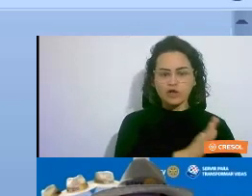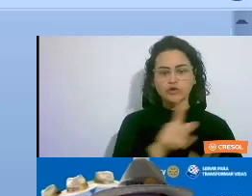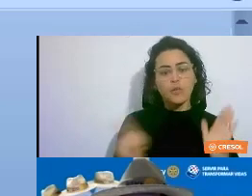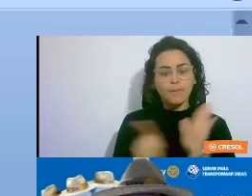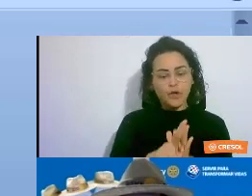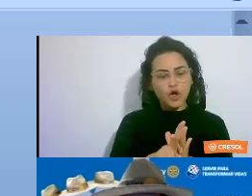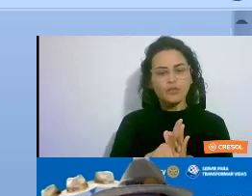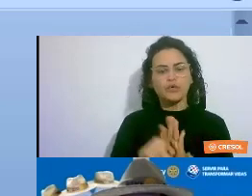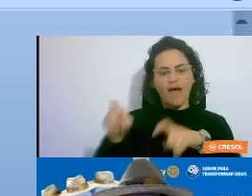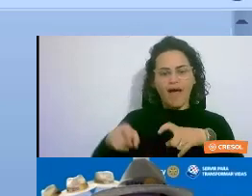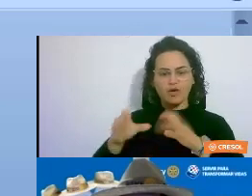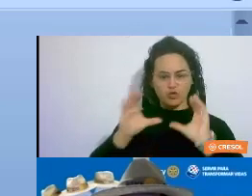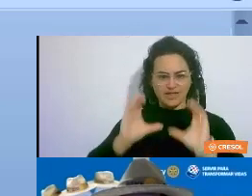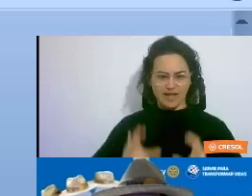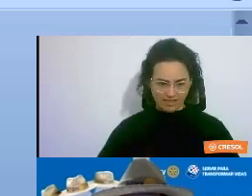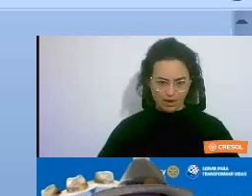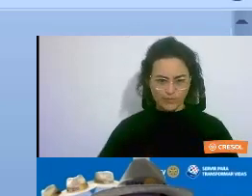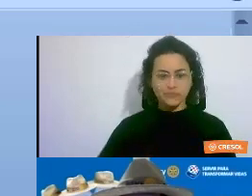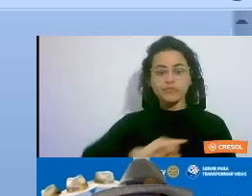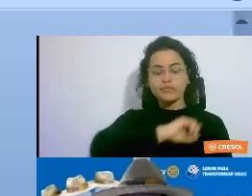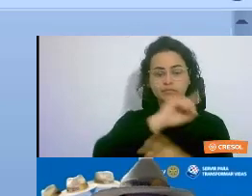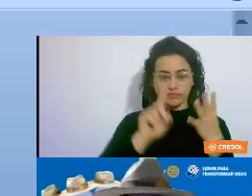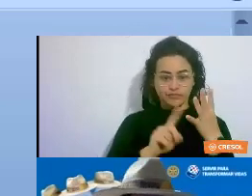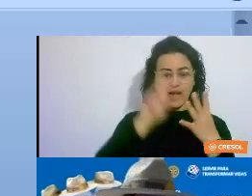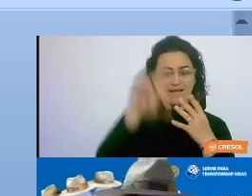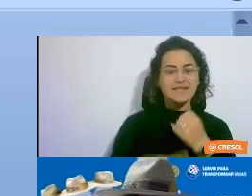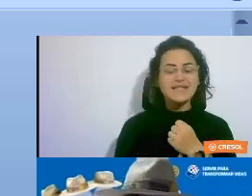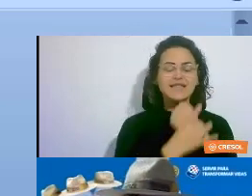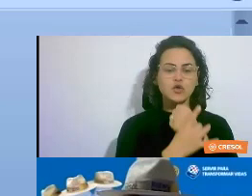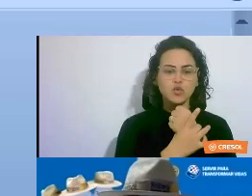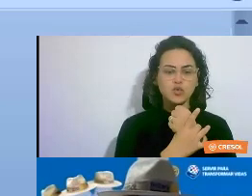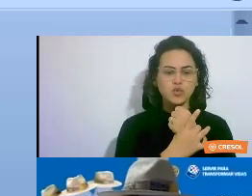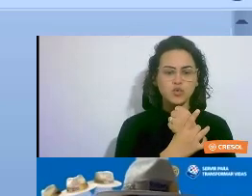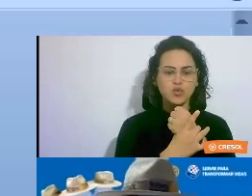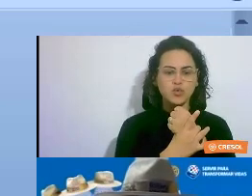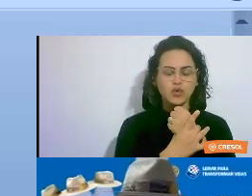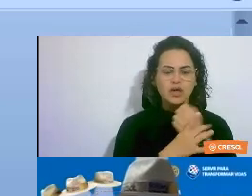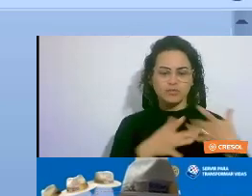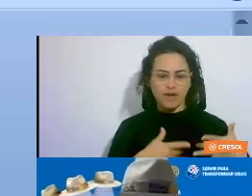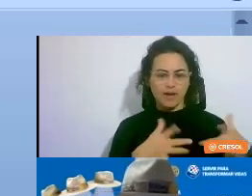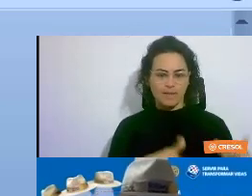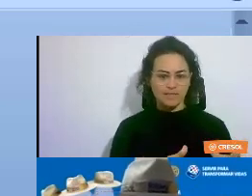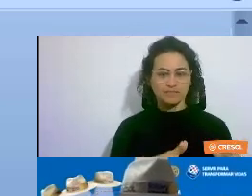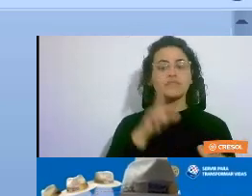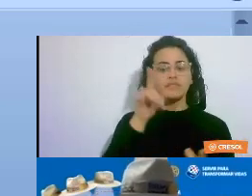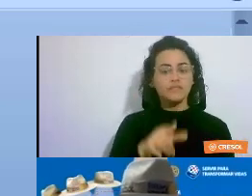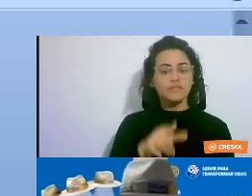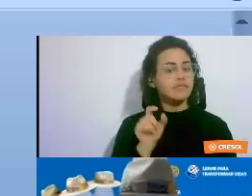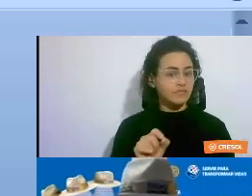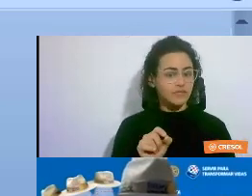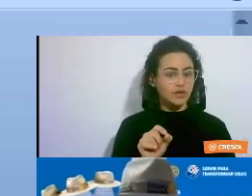último, tá, é o seguro solidário, que, na realidade, é o cadastramento da apólice realizado dentro daquelas